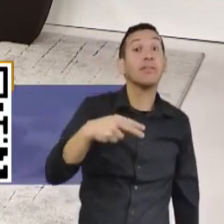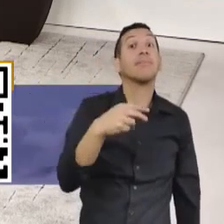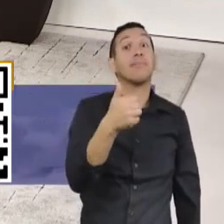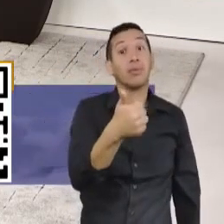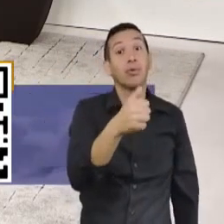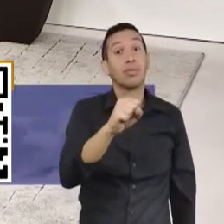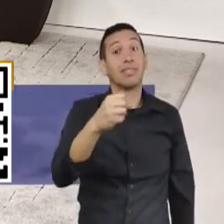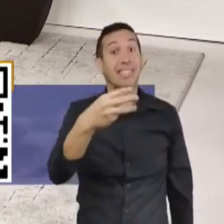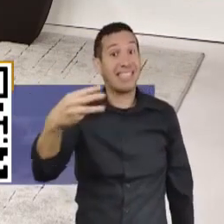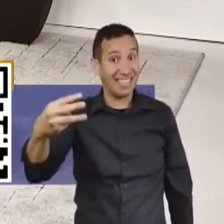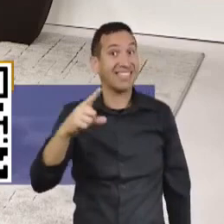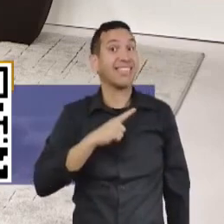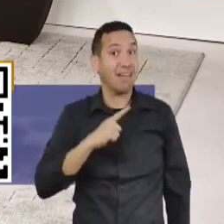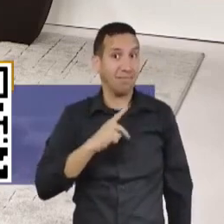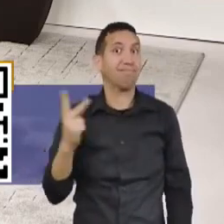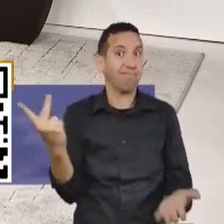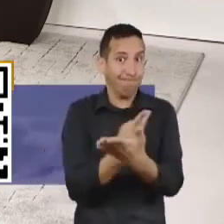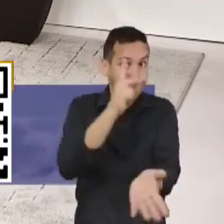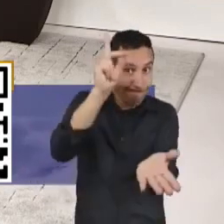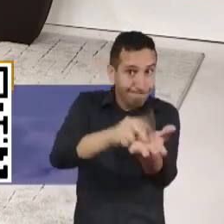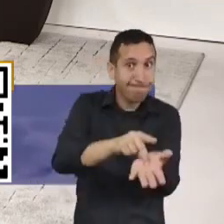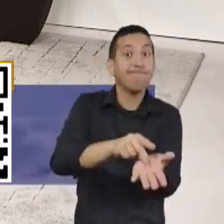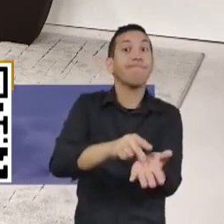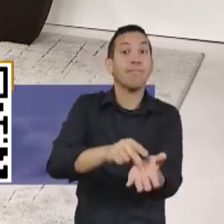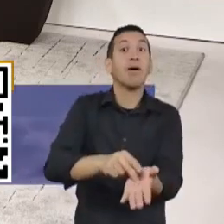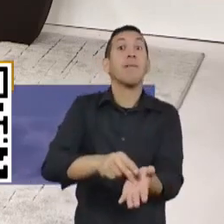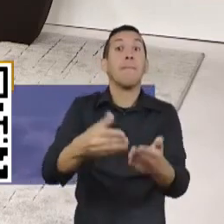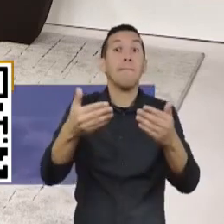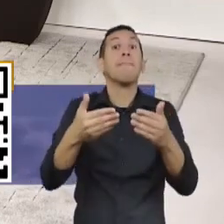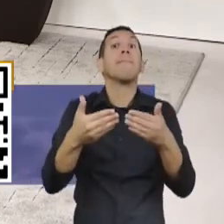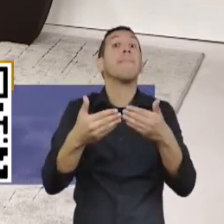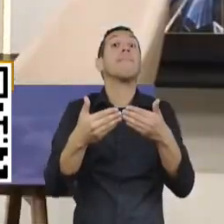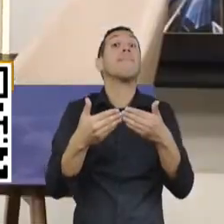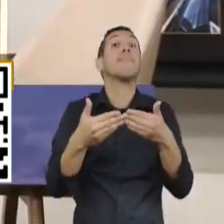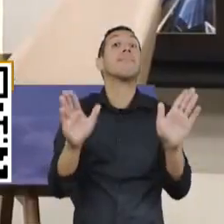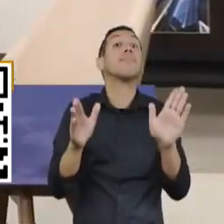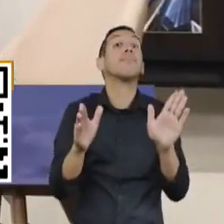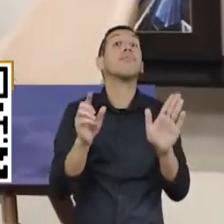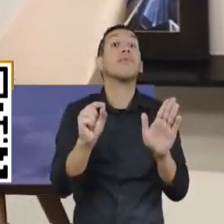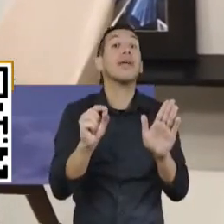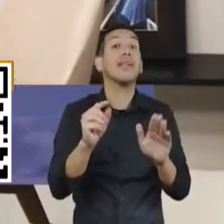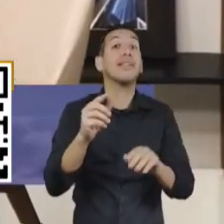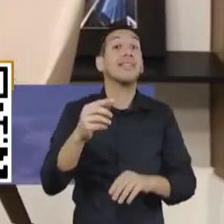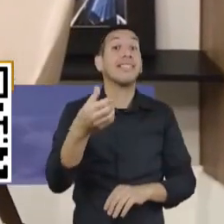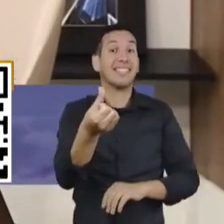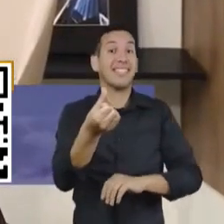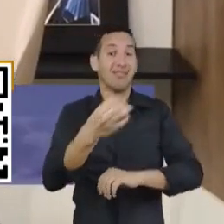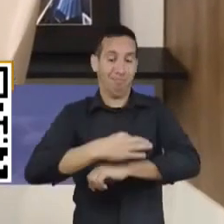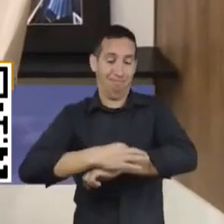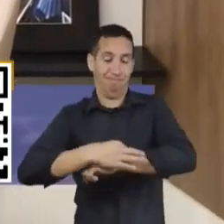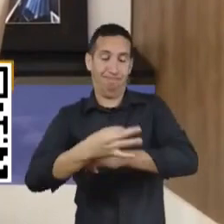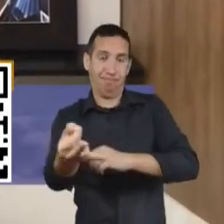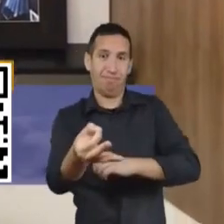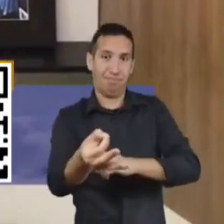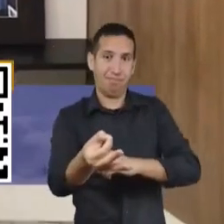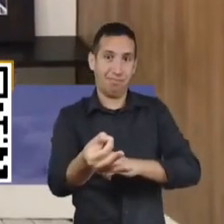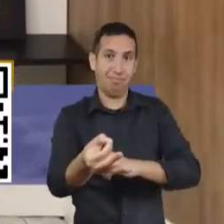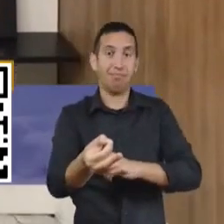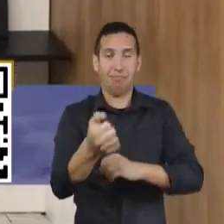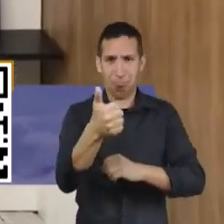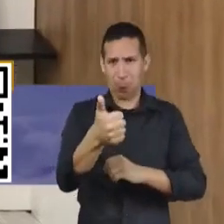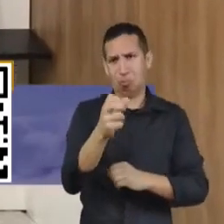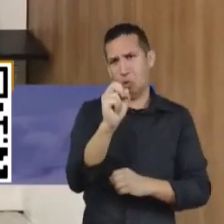1833 esses eventos marcaram abertura do sexto selo é mais chegamos ao ponto